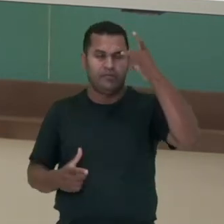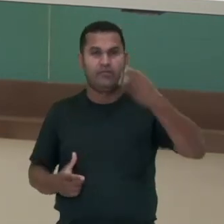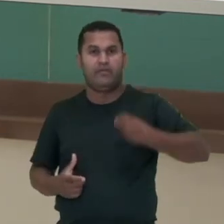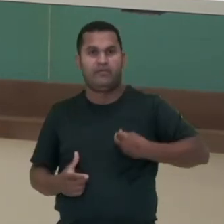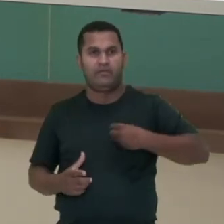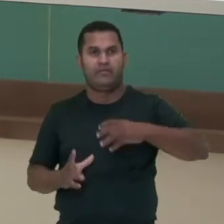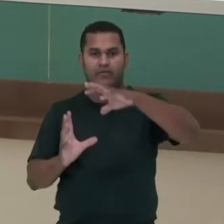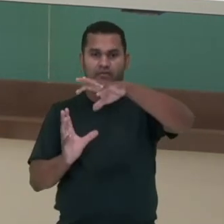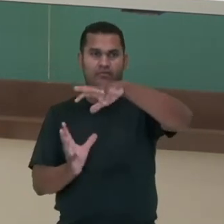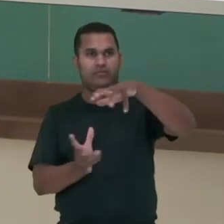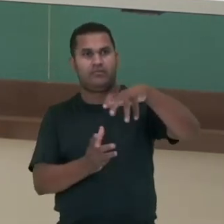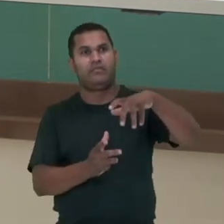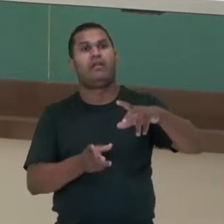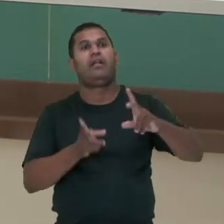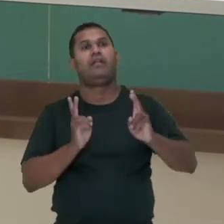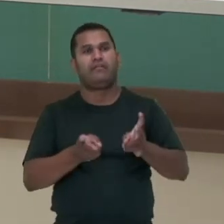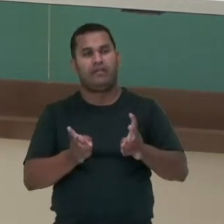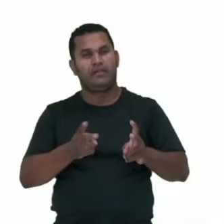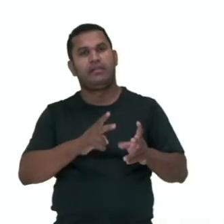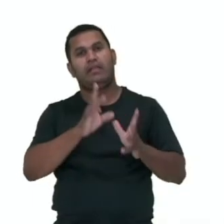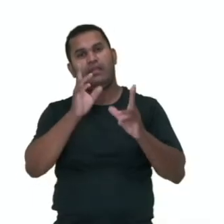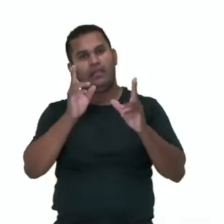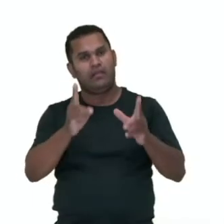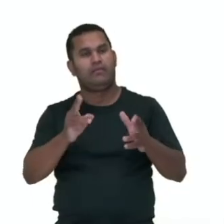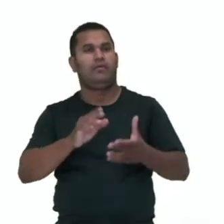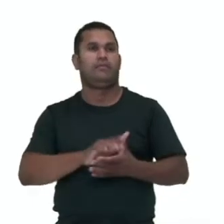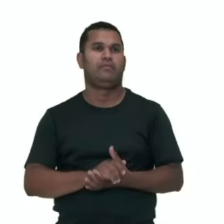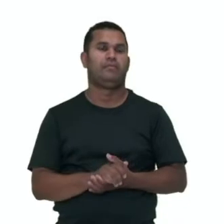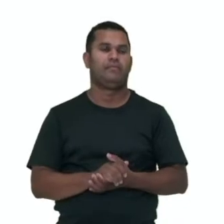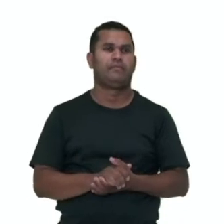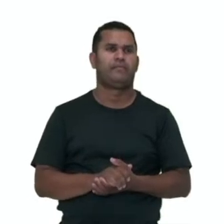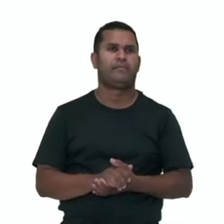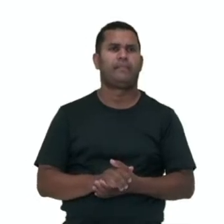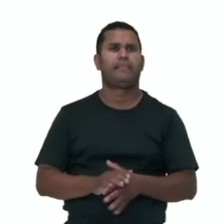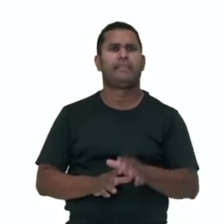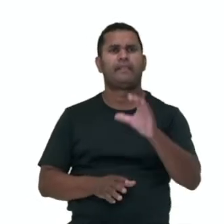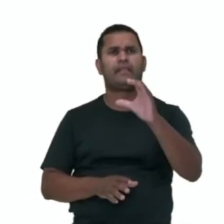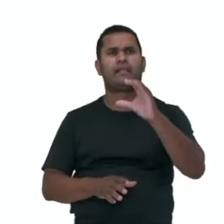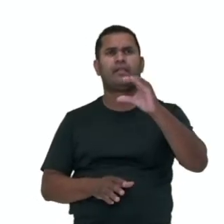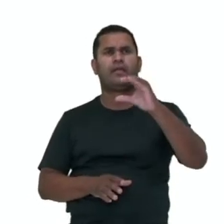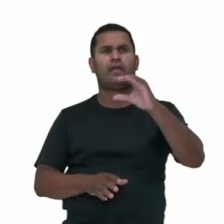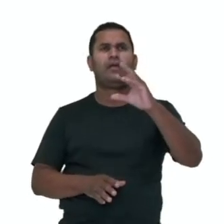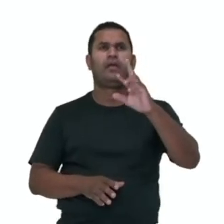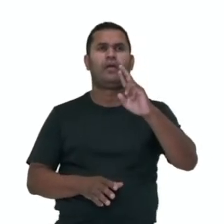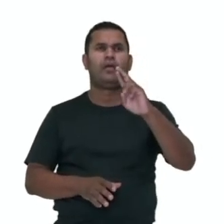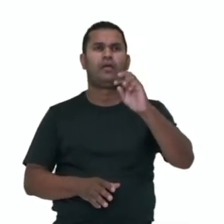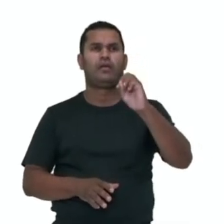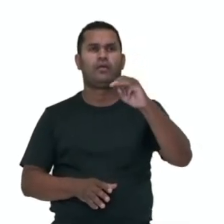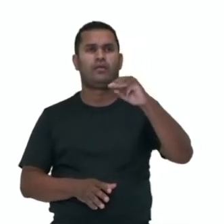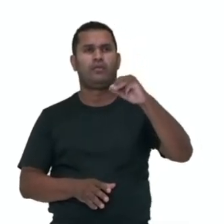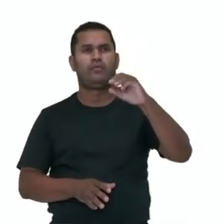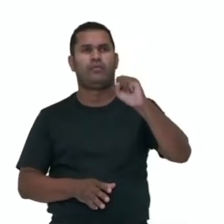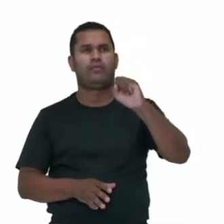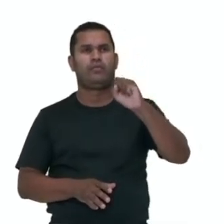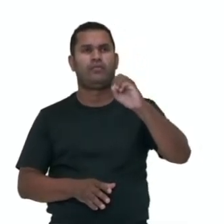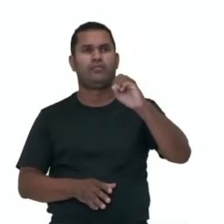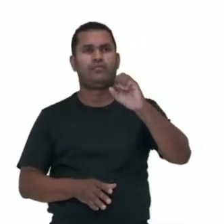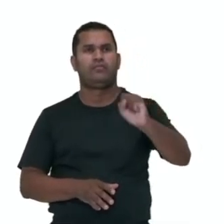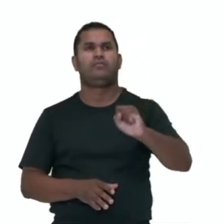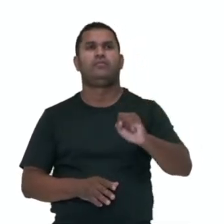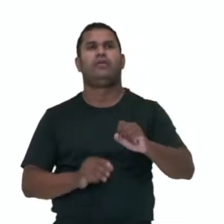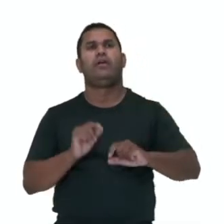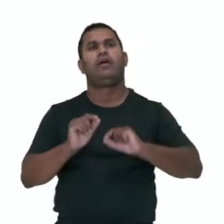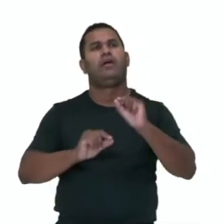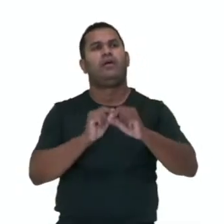loco é loci, tá? Cromossomos são corpúsculos compactos que carregam a informação genética, eles são feitos de DNA.